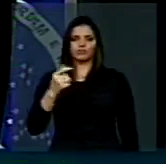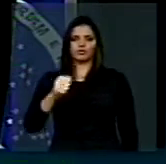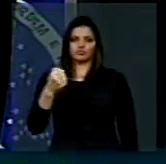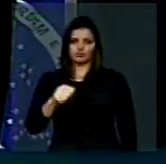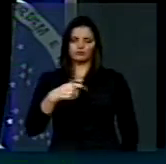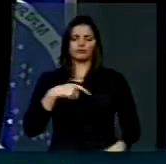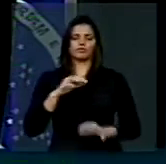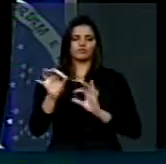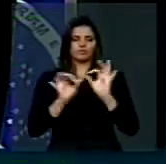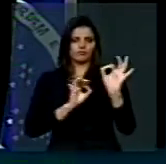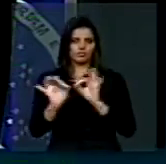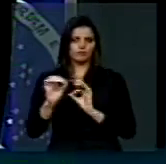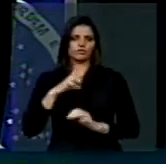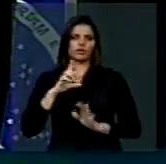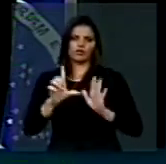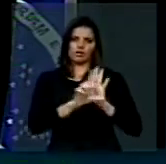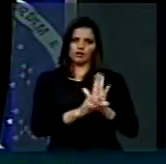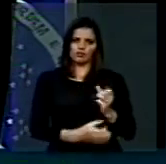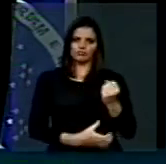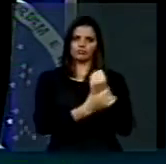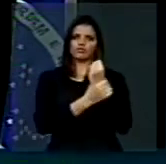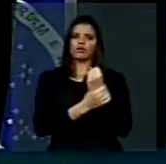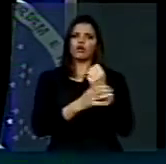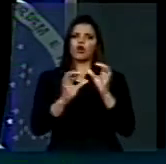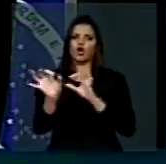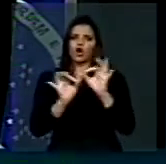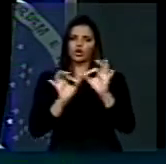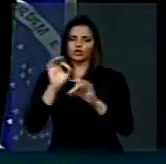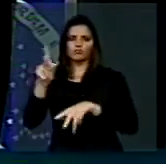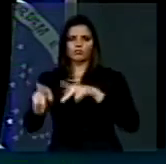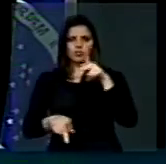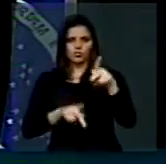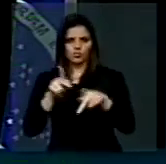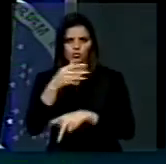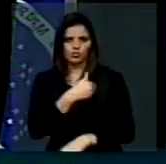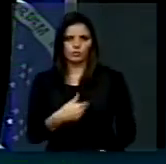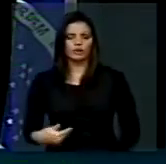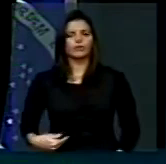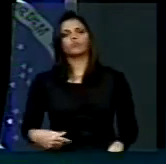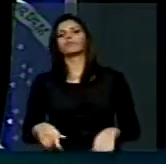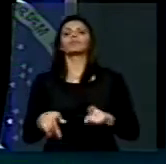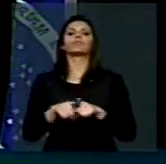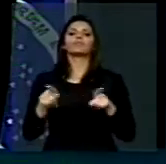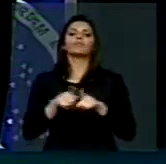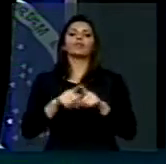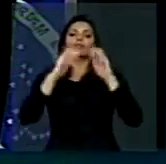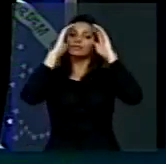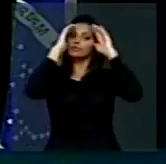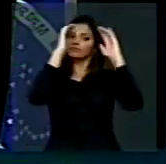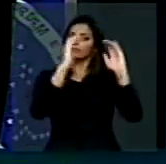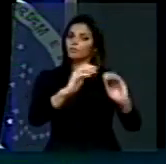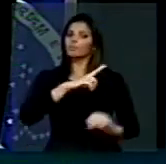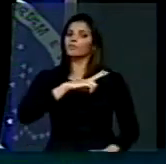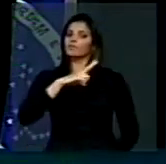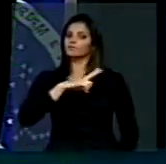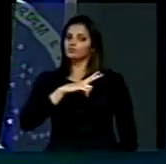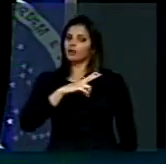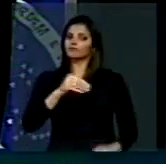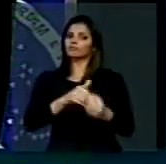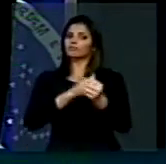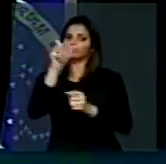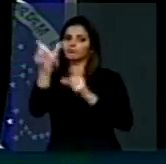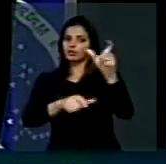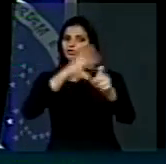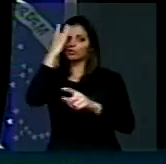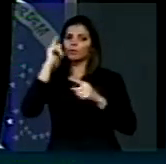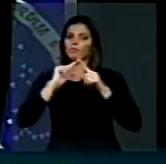ter instrumentos, sim, que garantam a ordem pública, que garantam não só o respeito à privacidade, não pode colidir